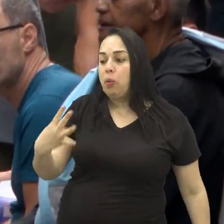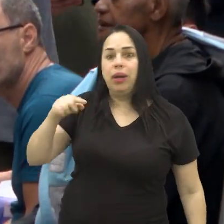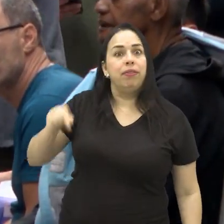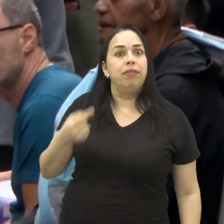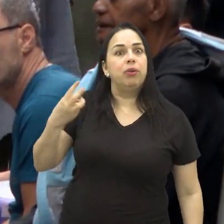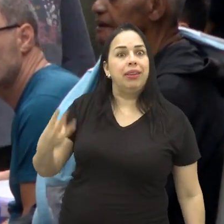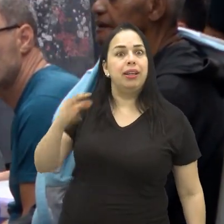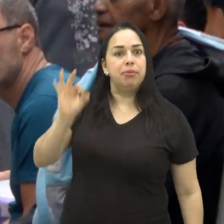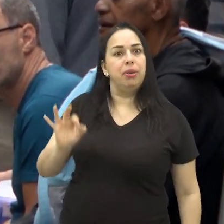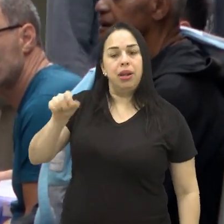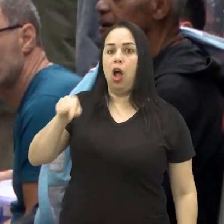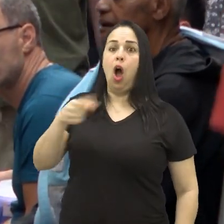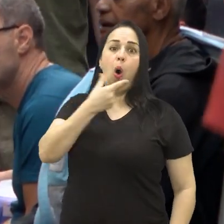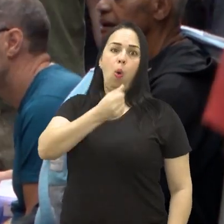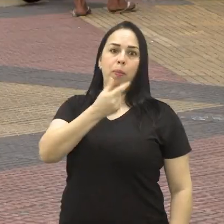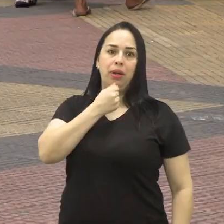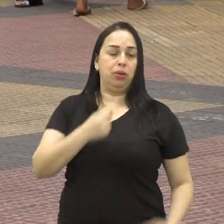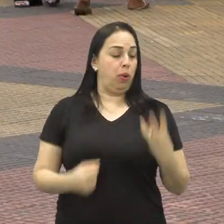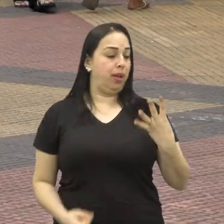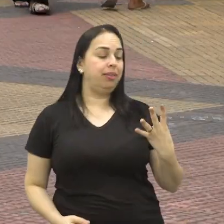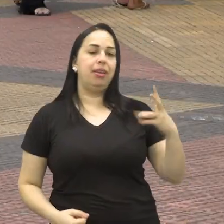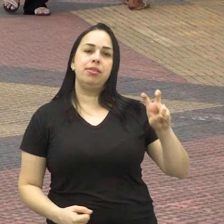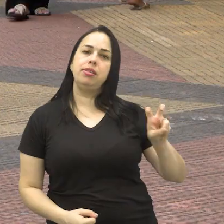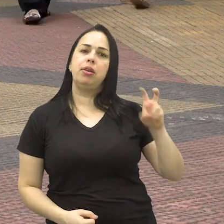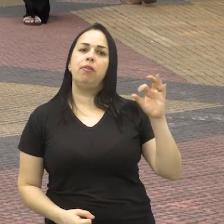54,3% eram do sexo masculino e